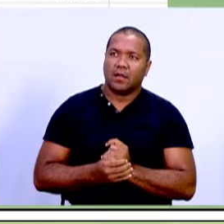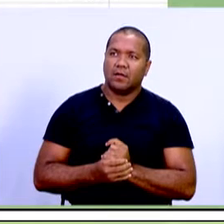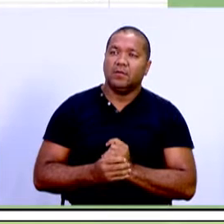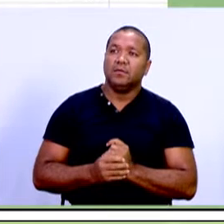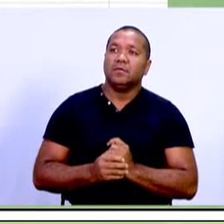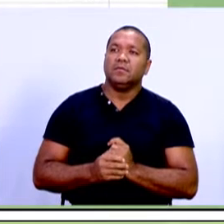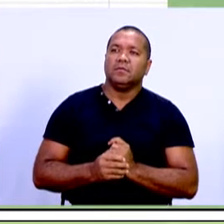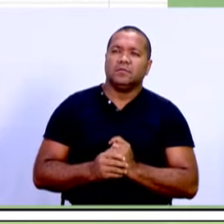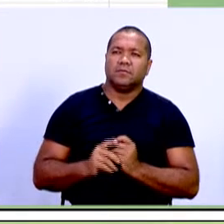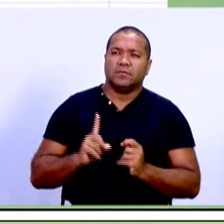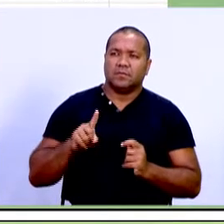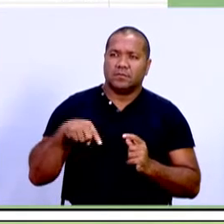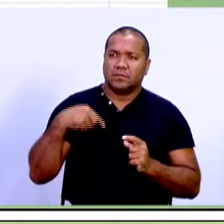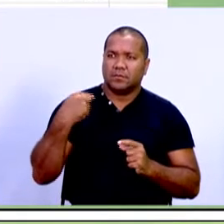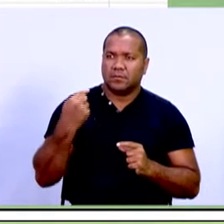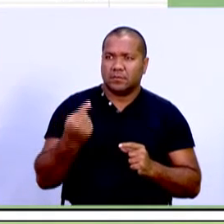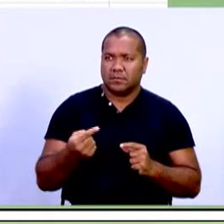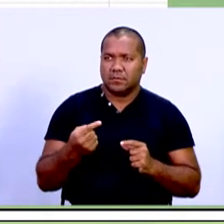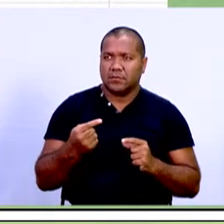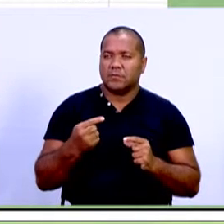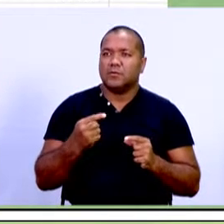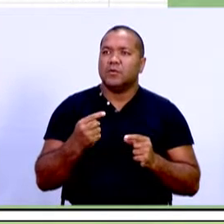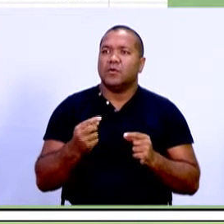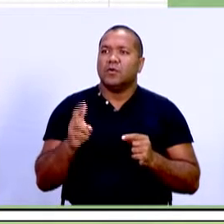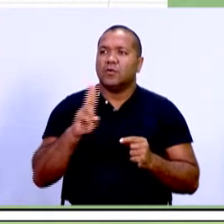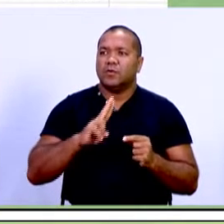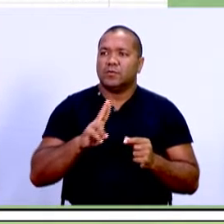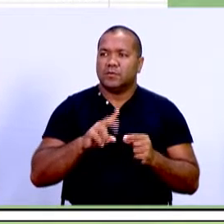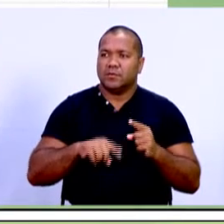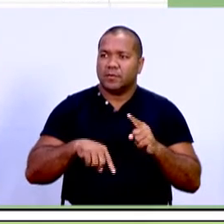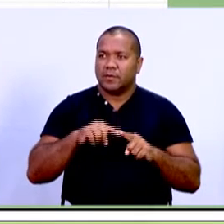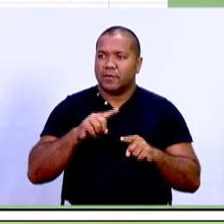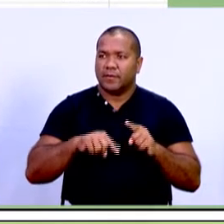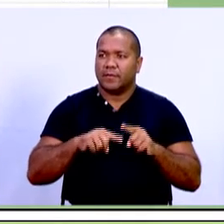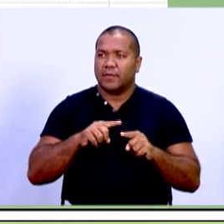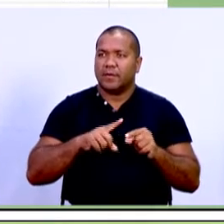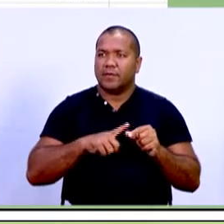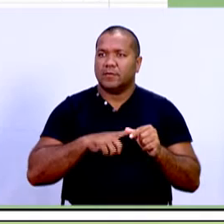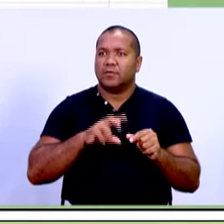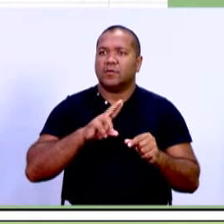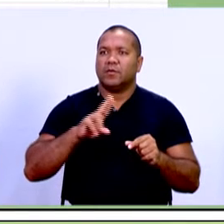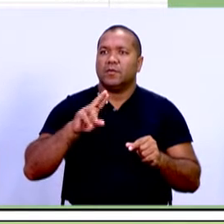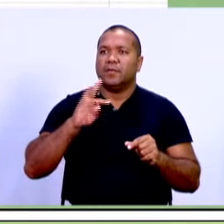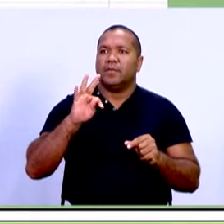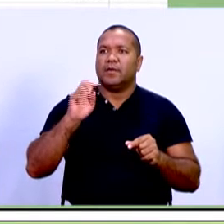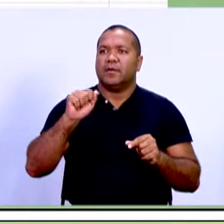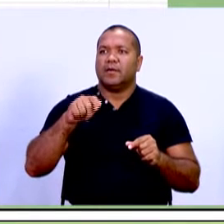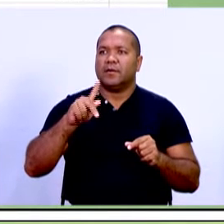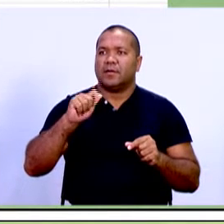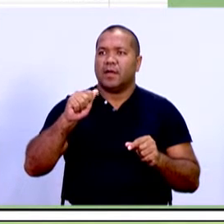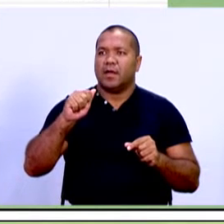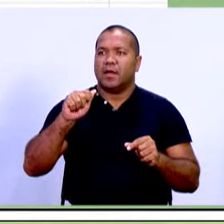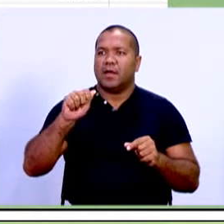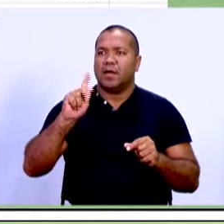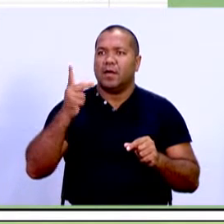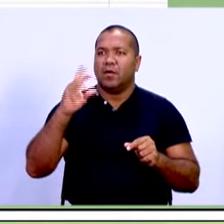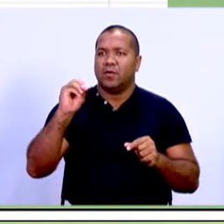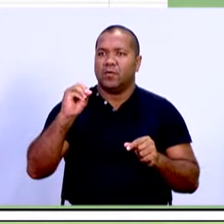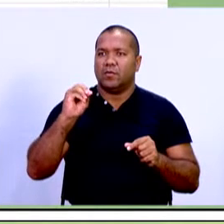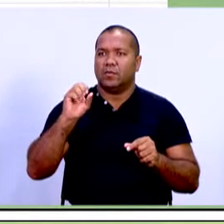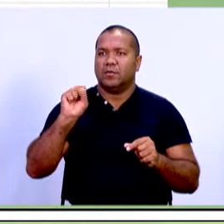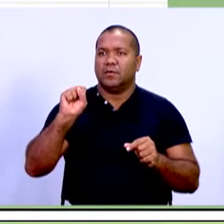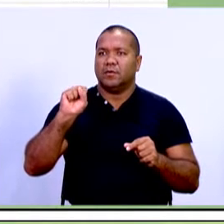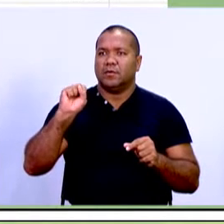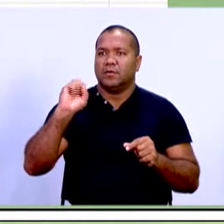Depois disso, utiliza-se uma ferramenta chamada Pentaho Schema Workbench, que é